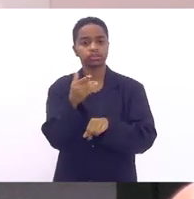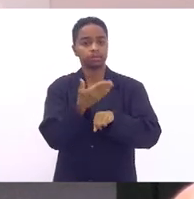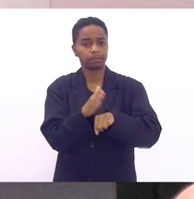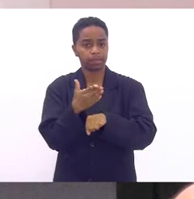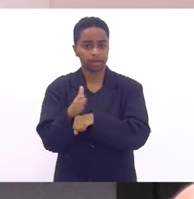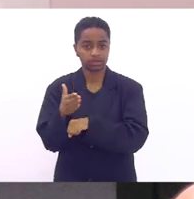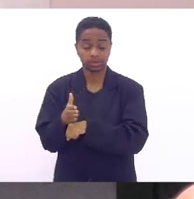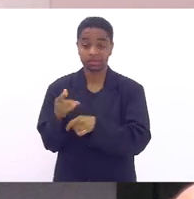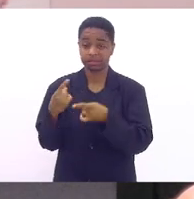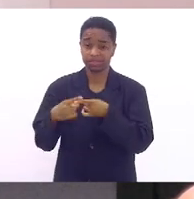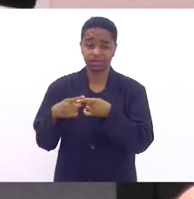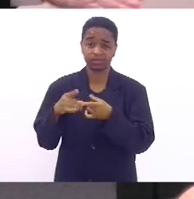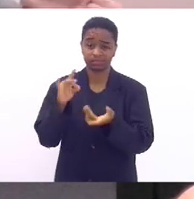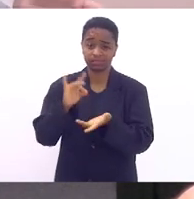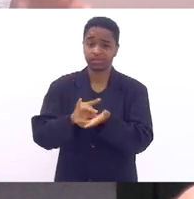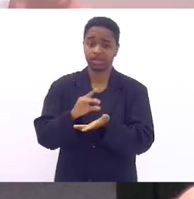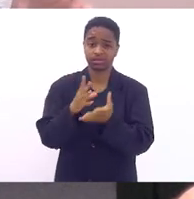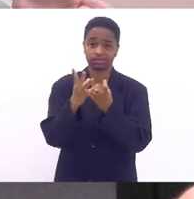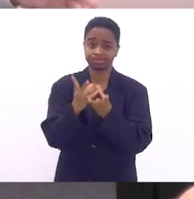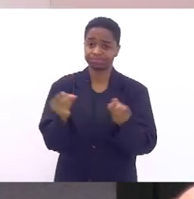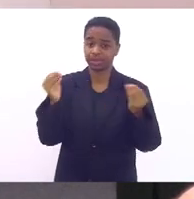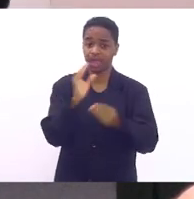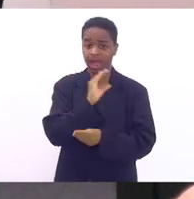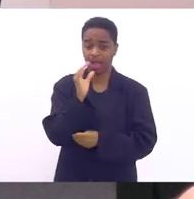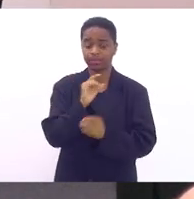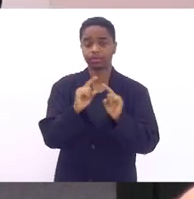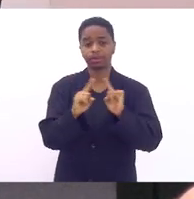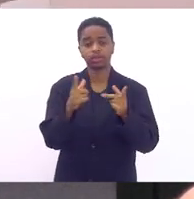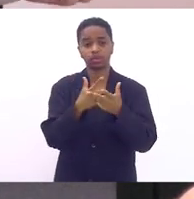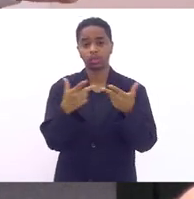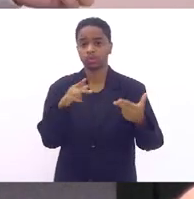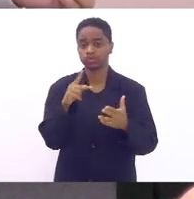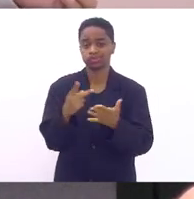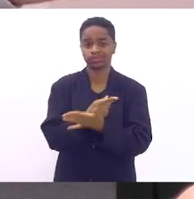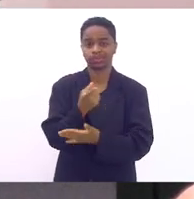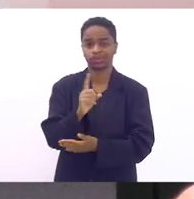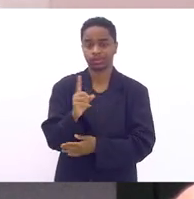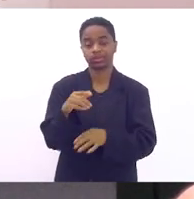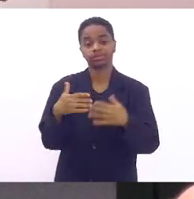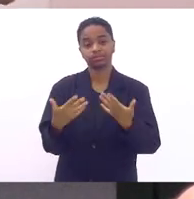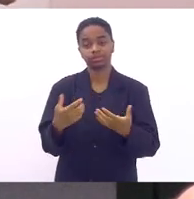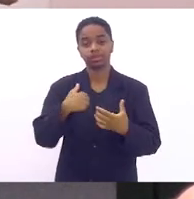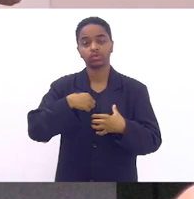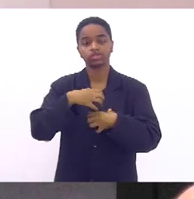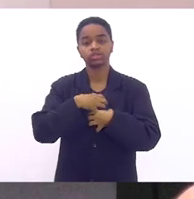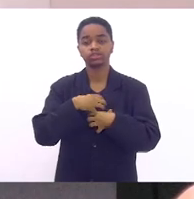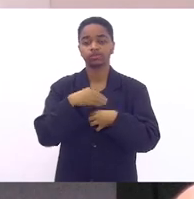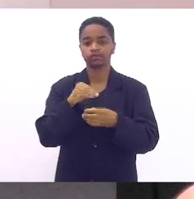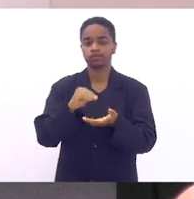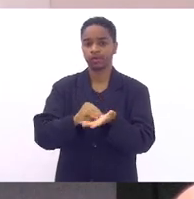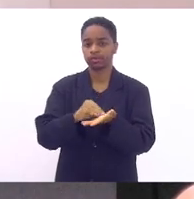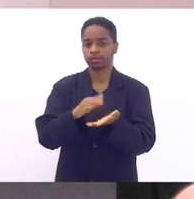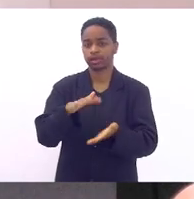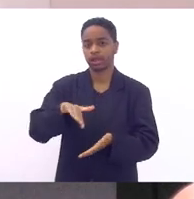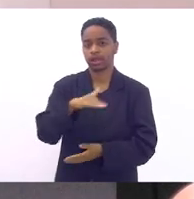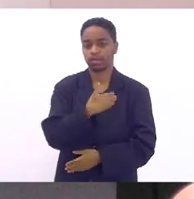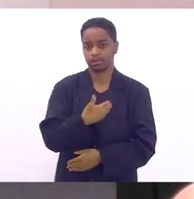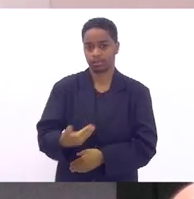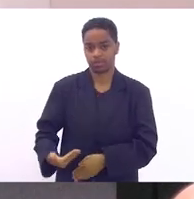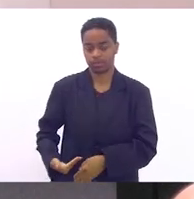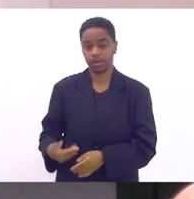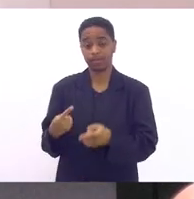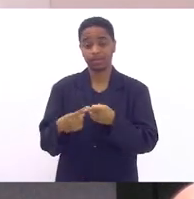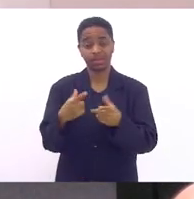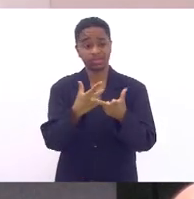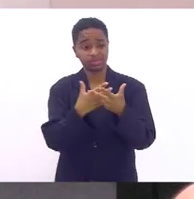porque passa rápido e as coisas não acontecem isso eu eu Sinto muito falta no poder público né As coisas